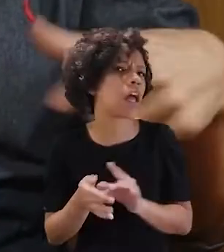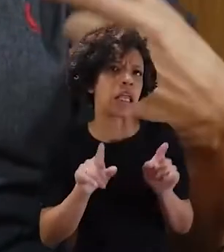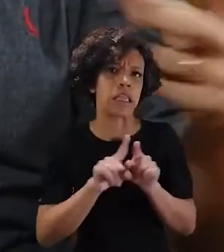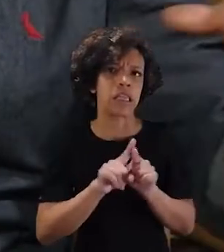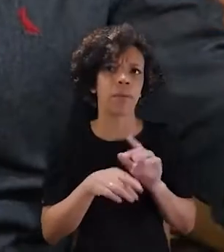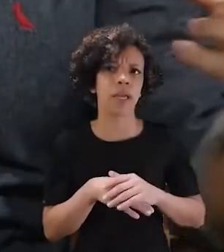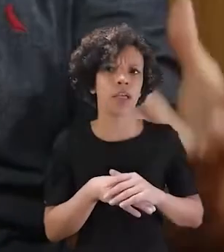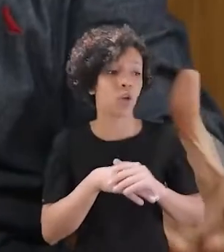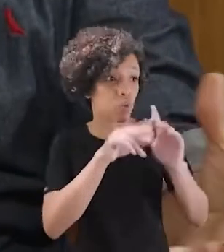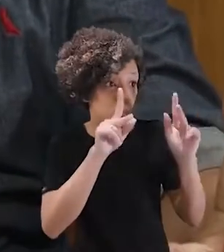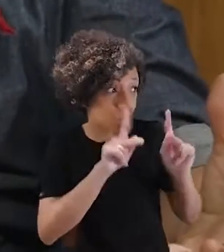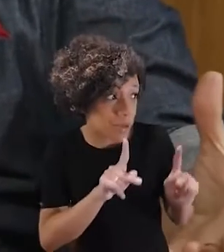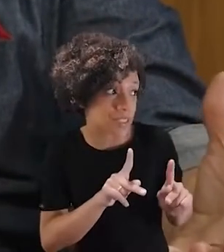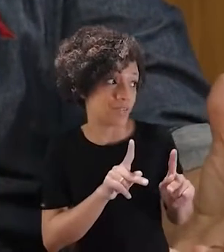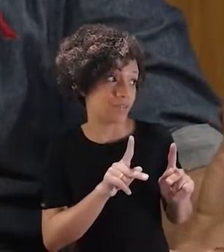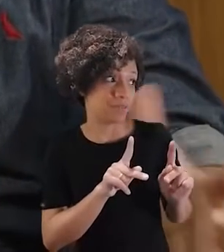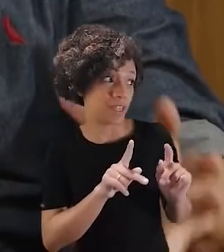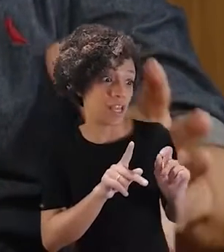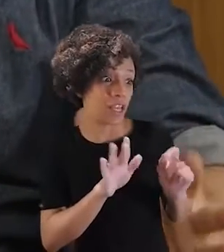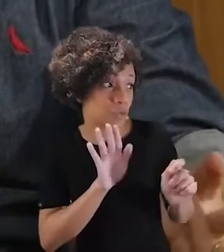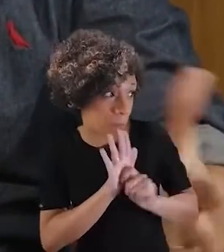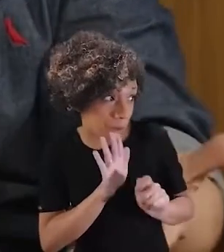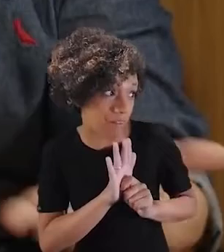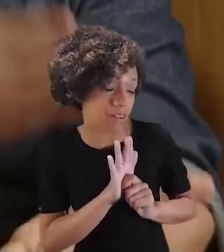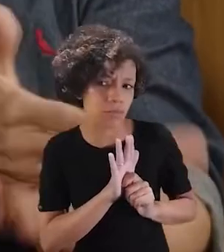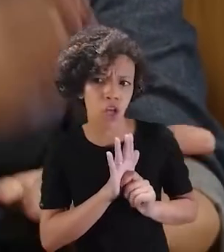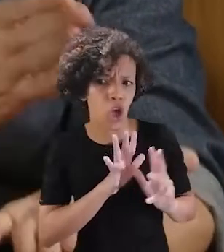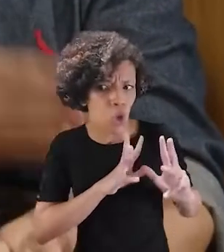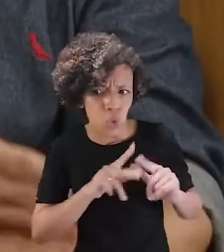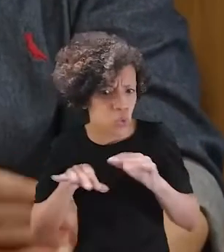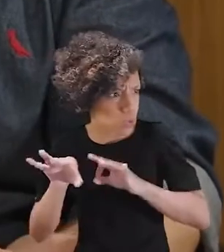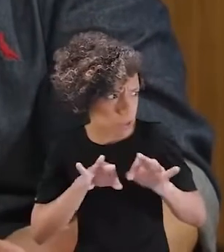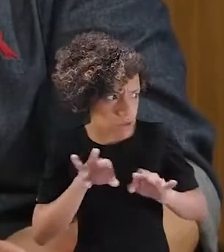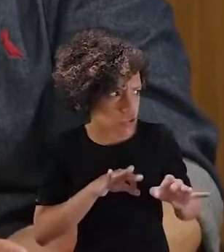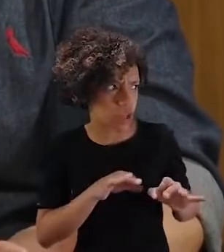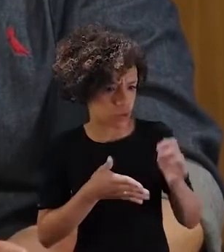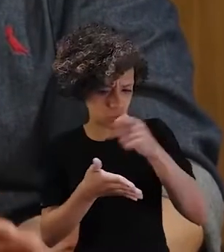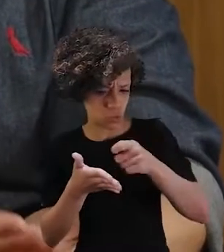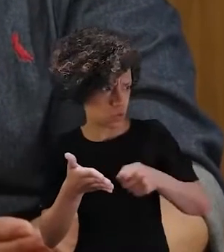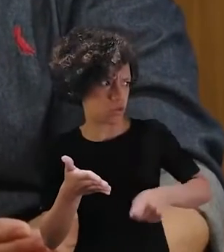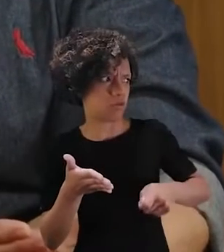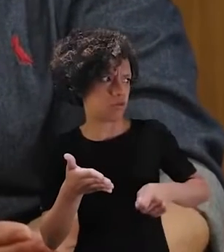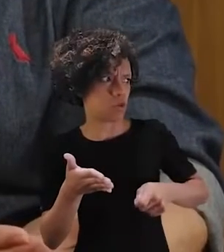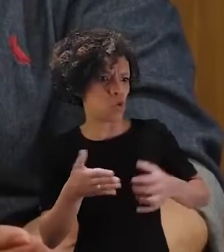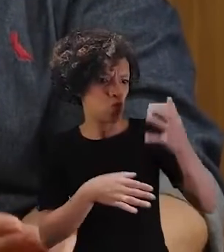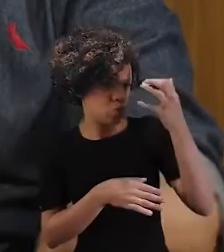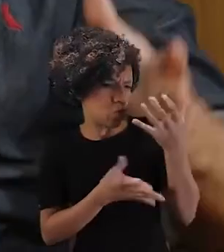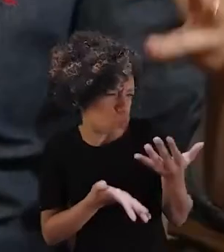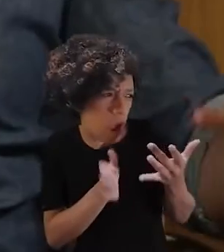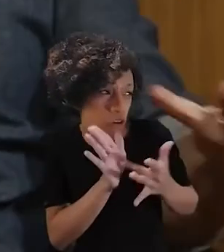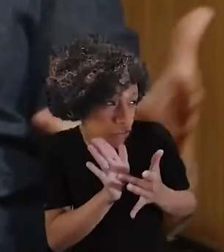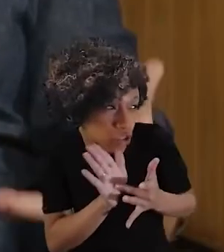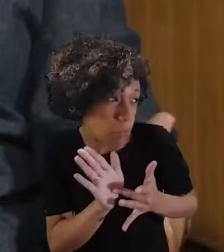do pacifismo do maconheiro isso para mim tava tudo no roteiro planejado o cinismo da